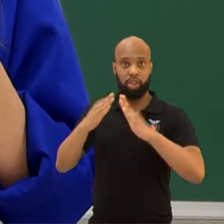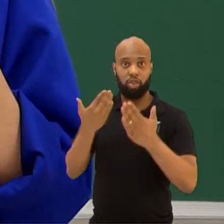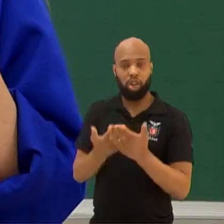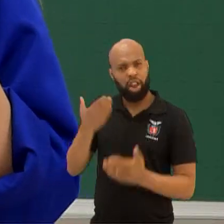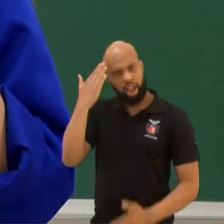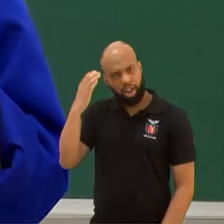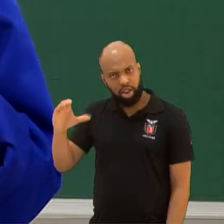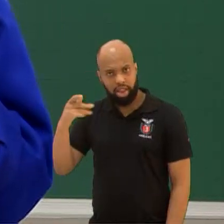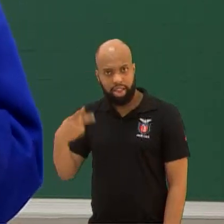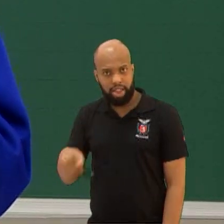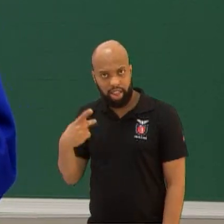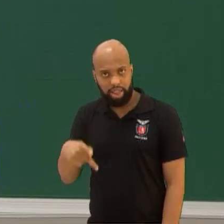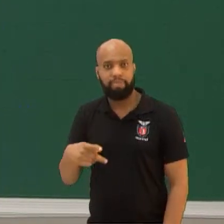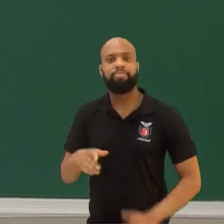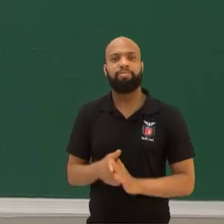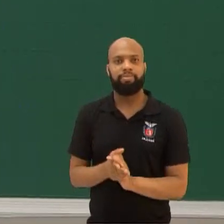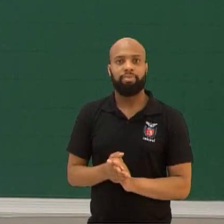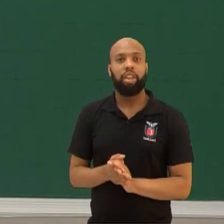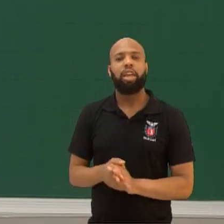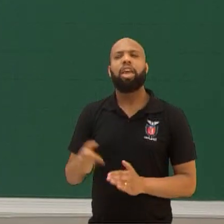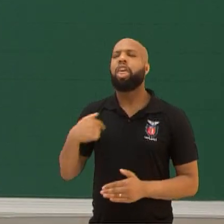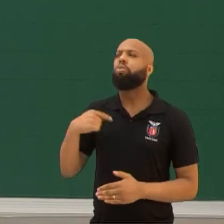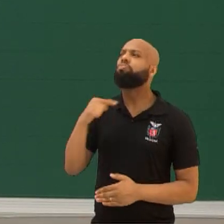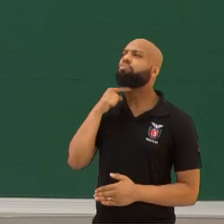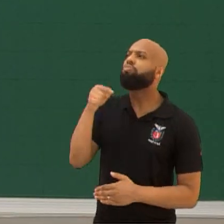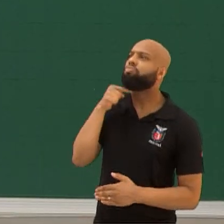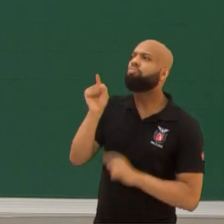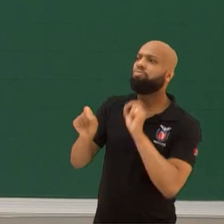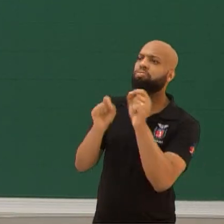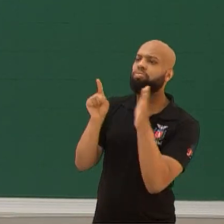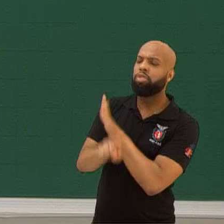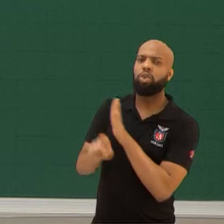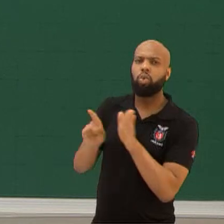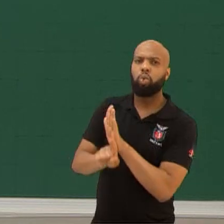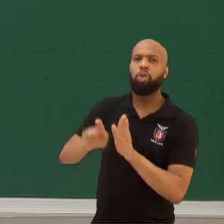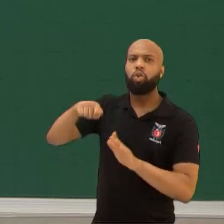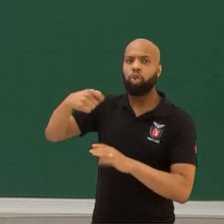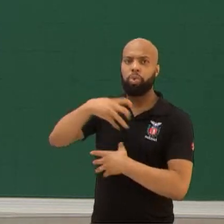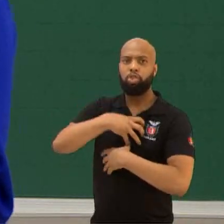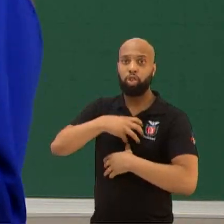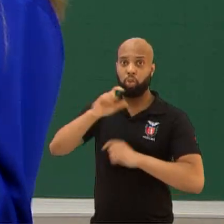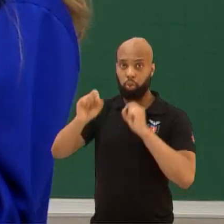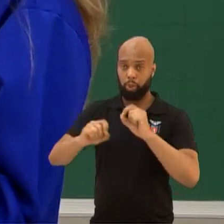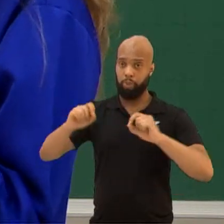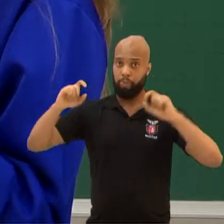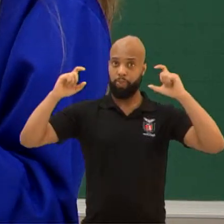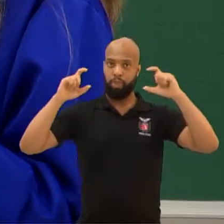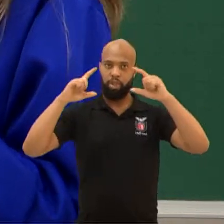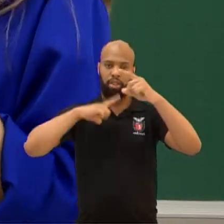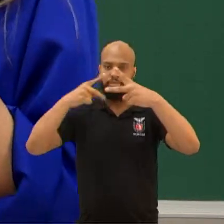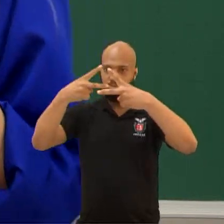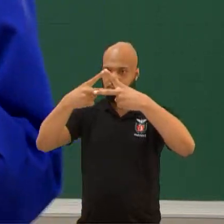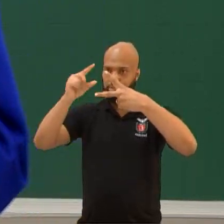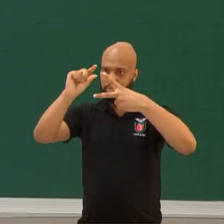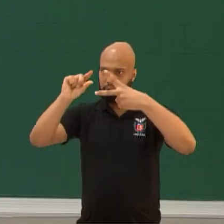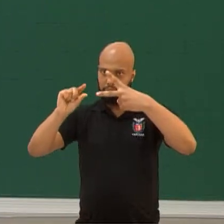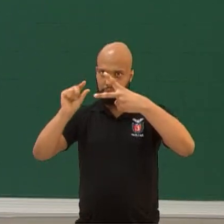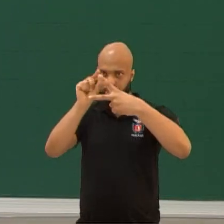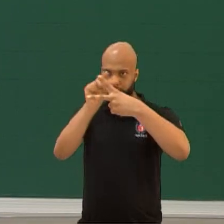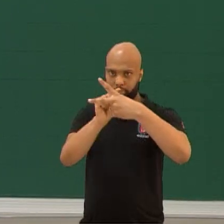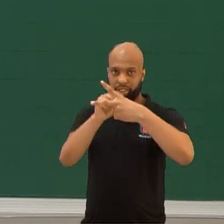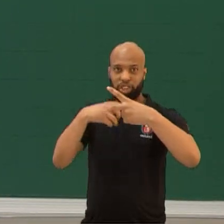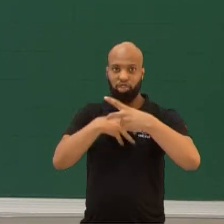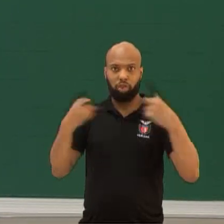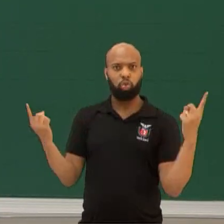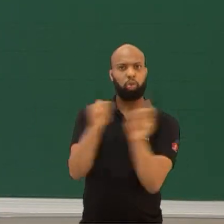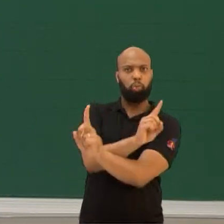de Curitiba, do bairro Centenário. Minha dúvida é sobre as proporções inversas, como organizar a tabela. Vai ter uma